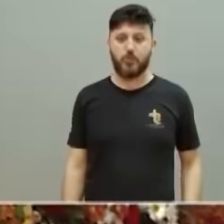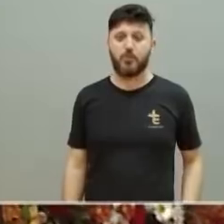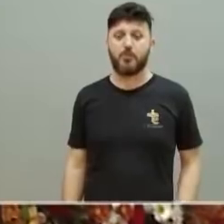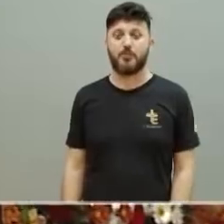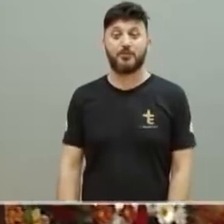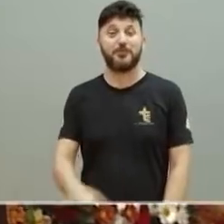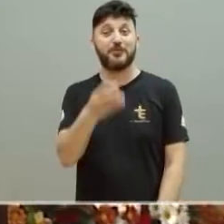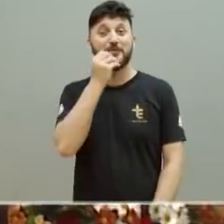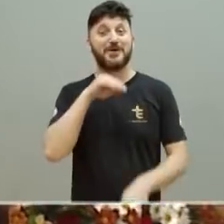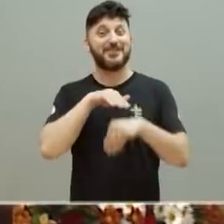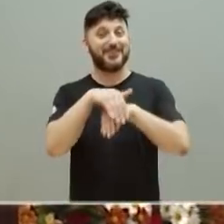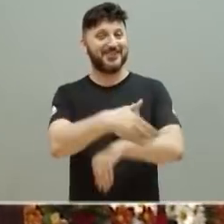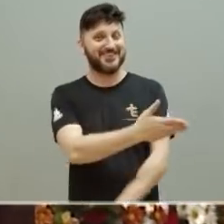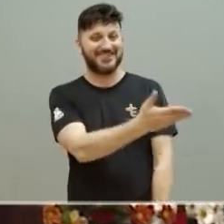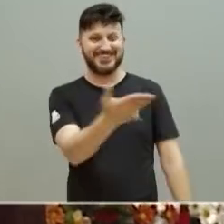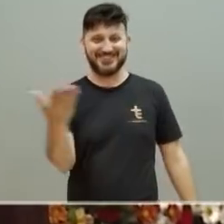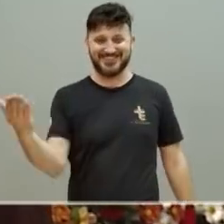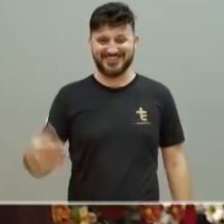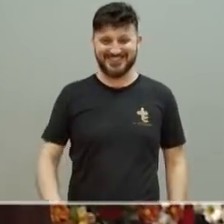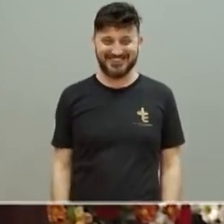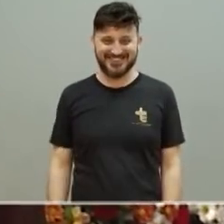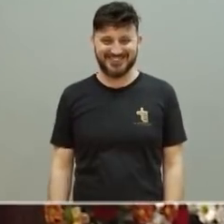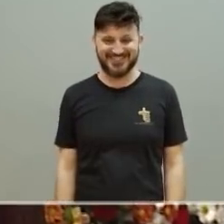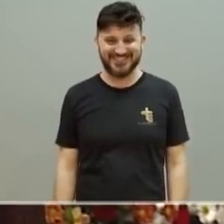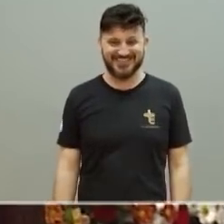Boa noite, povo de Deus.